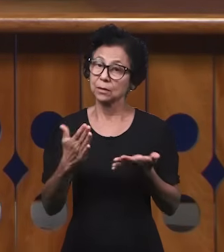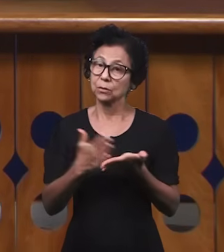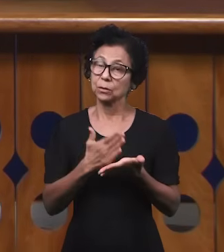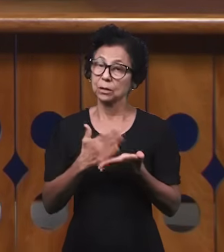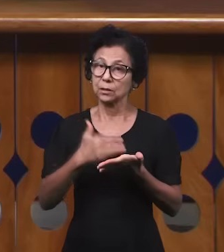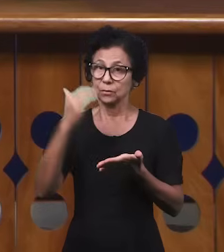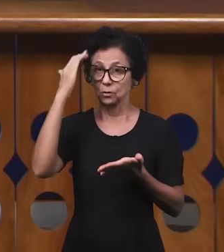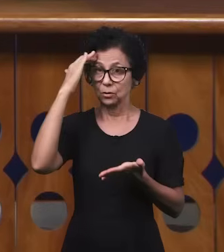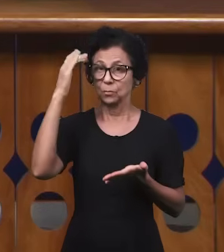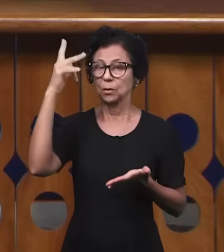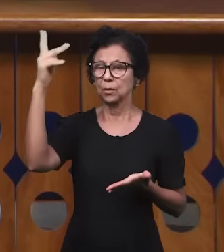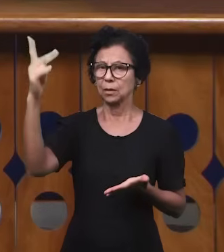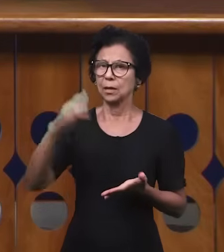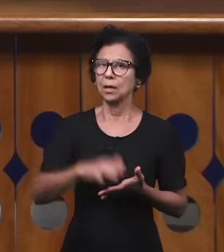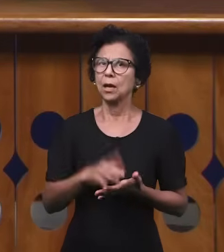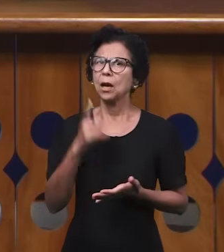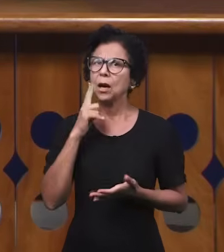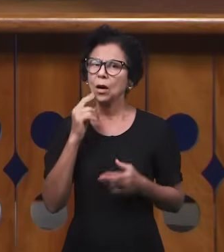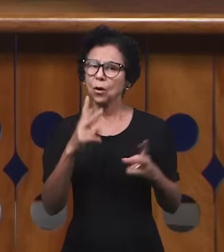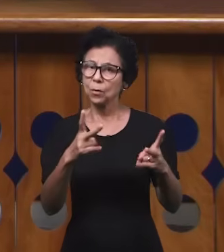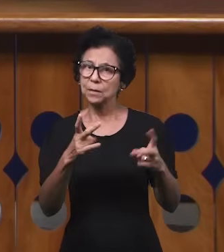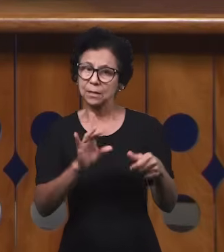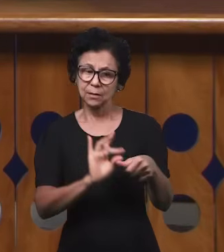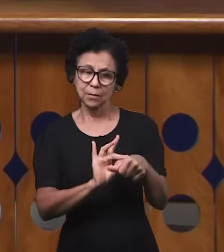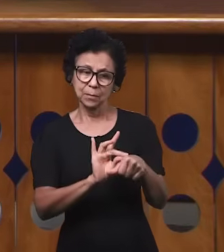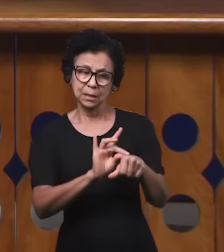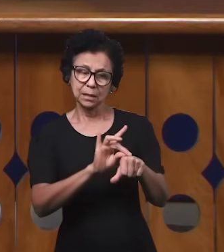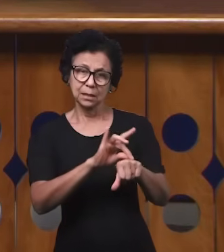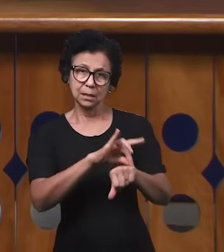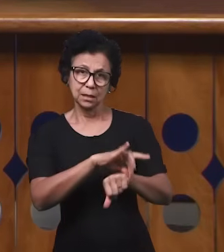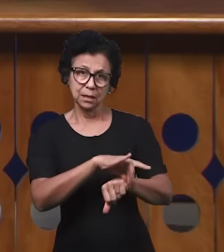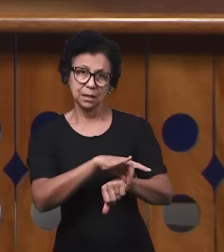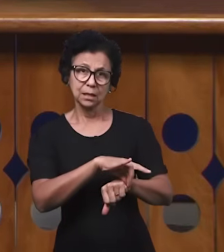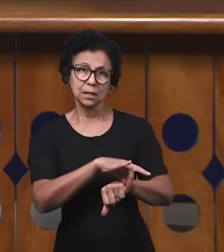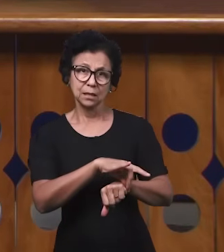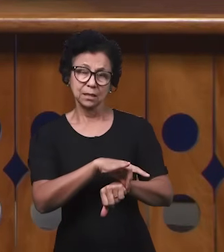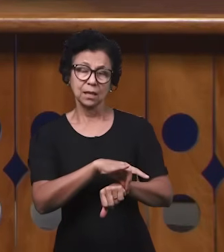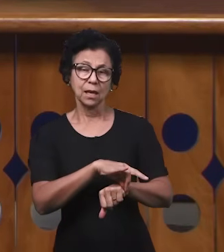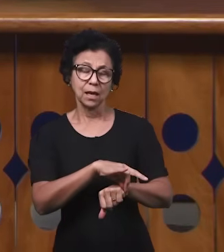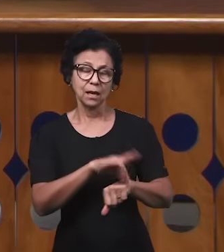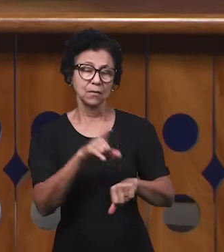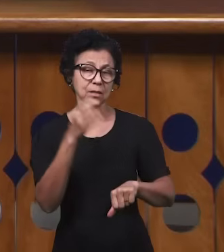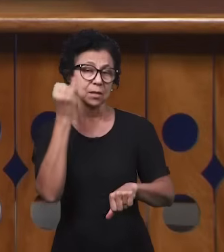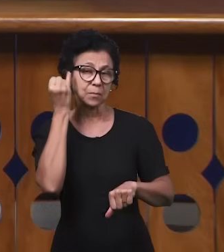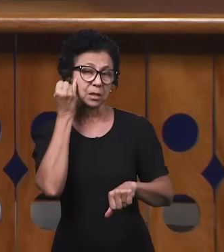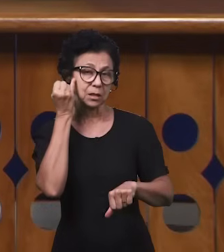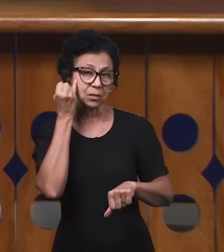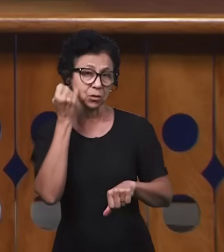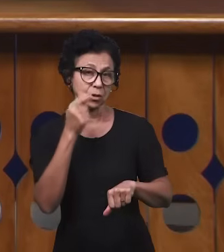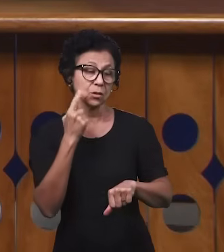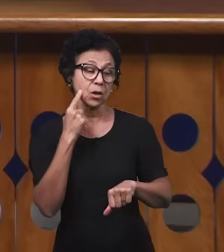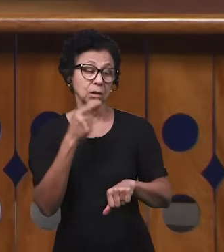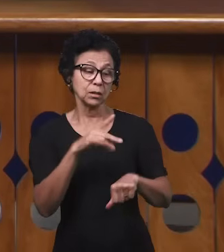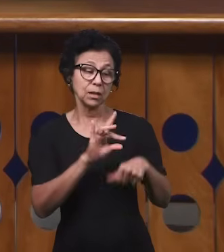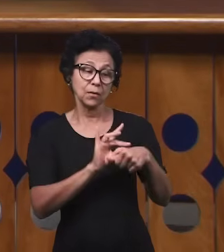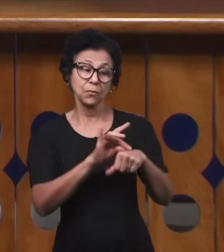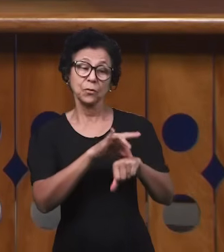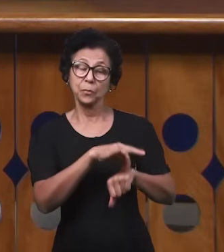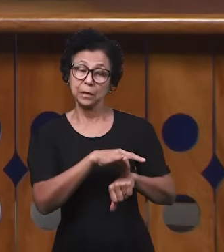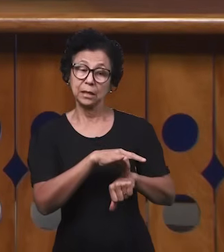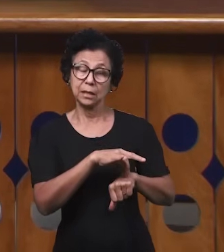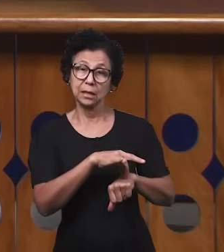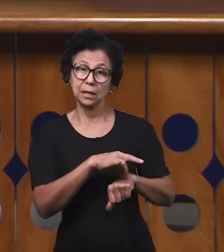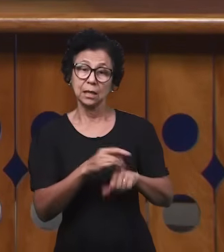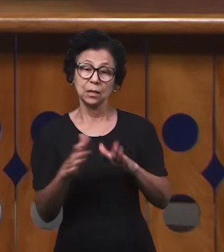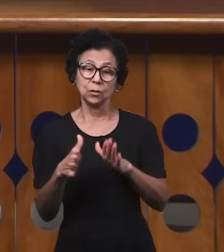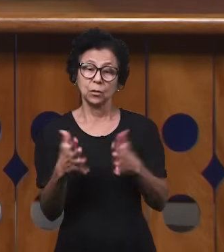isso. Vai ter com a formiga, ó preguiçoso. No verão, prepara o seu pão. Nós temos que aprender, né?